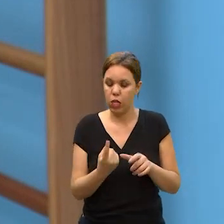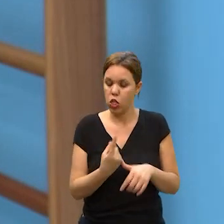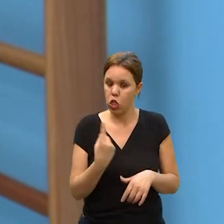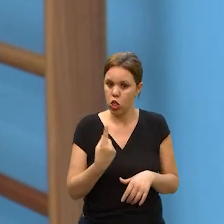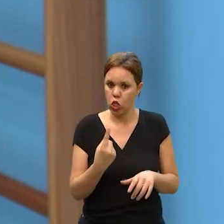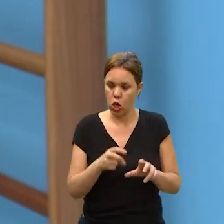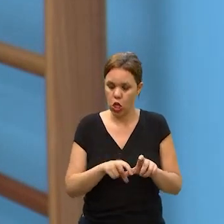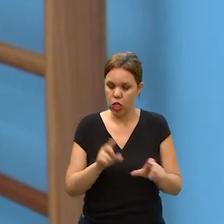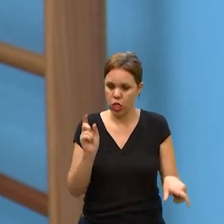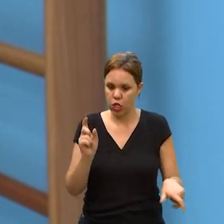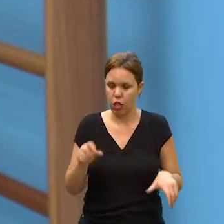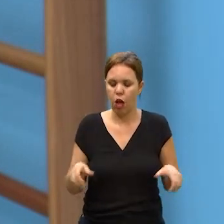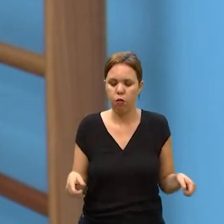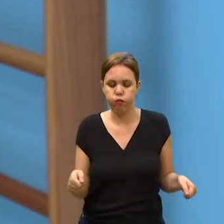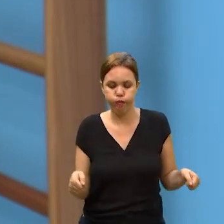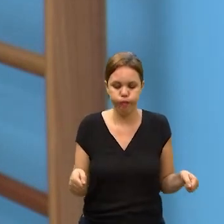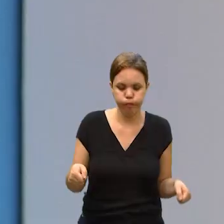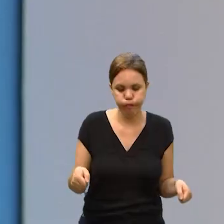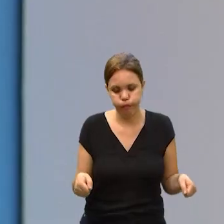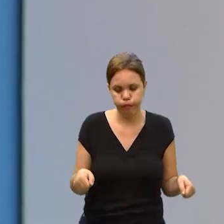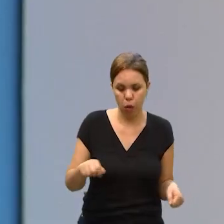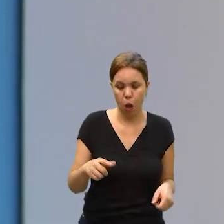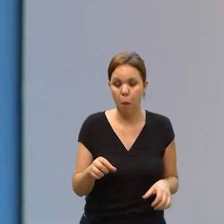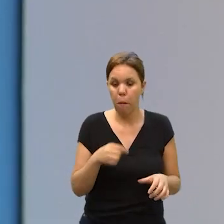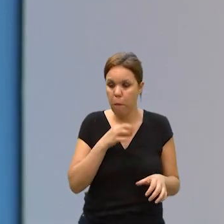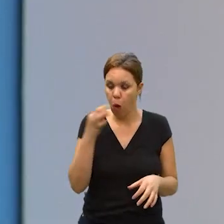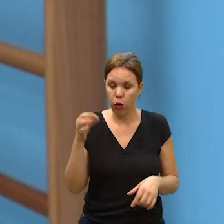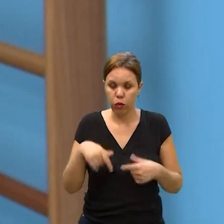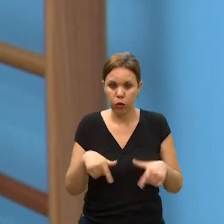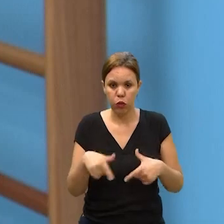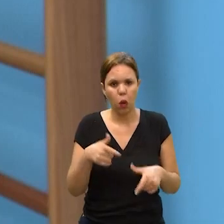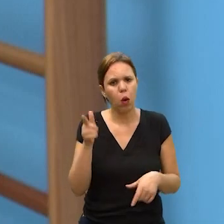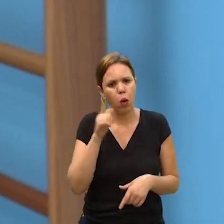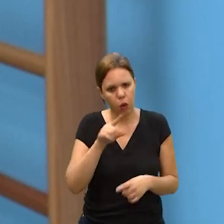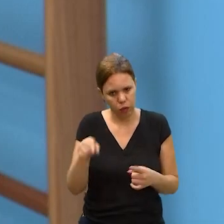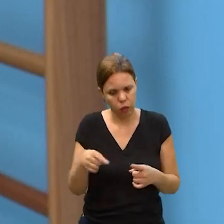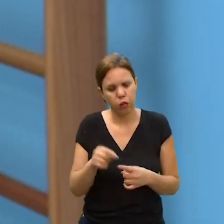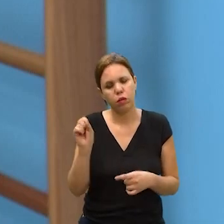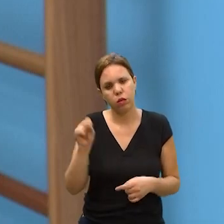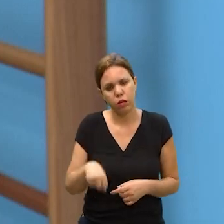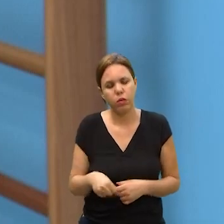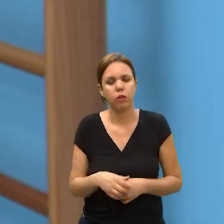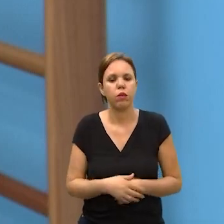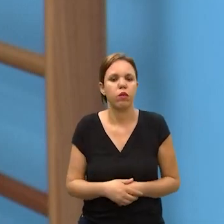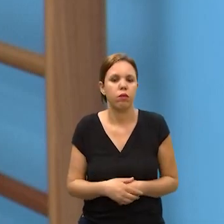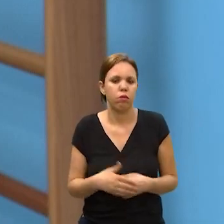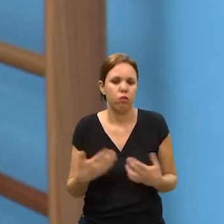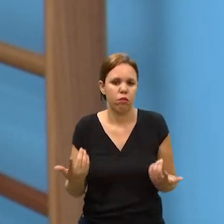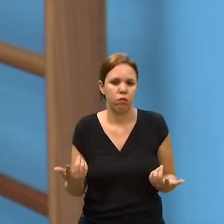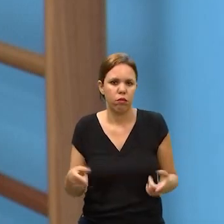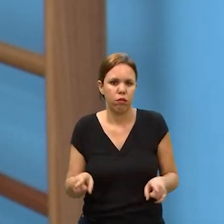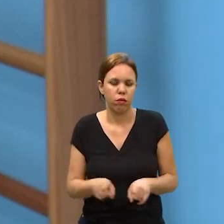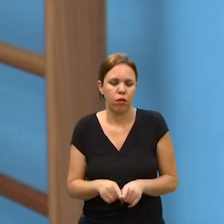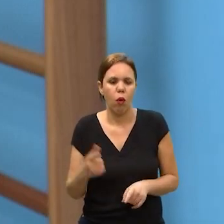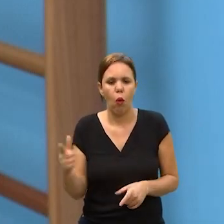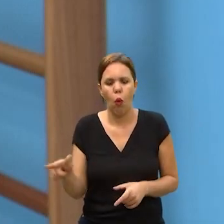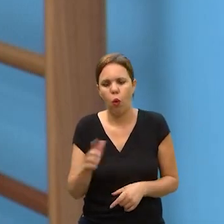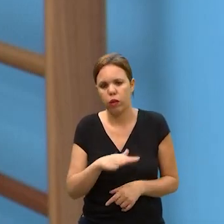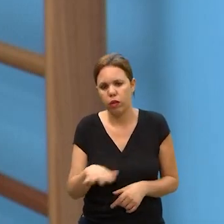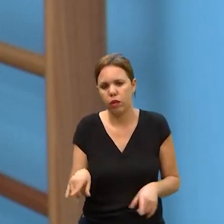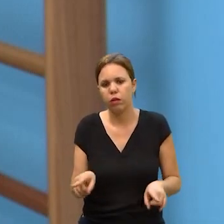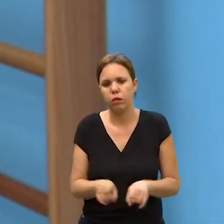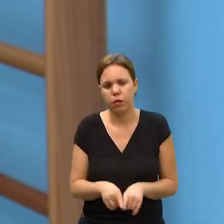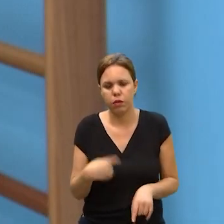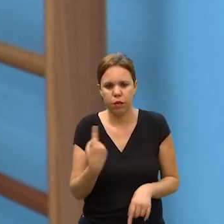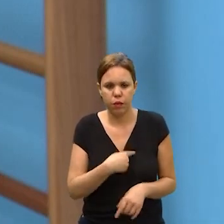marcha independente, sem o uso de um andador. Mas e com um trabalho bem feito, ela conseguiu atingir esse objetivo. E por outro lado, tem